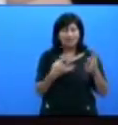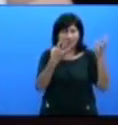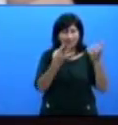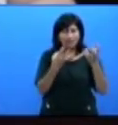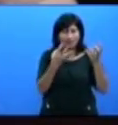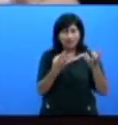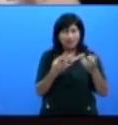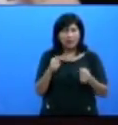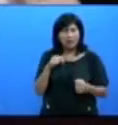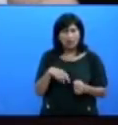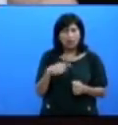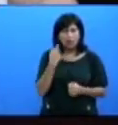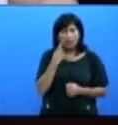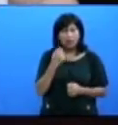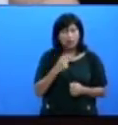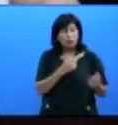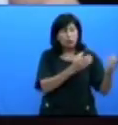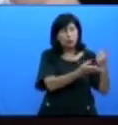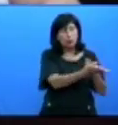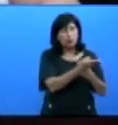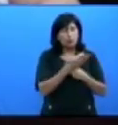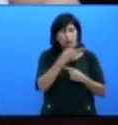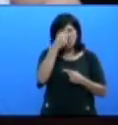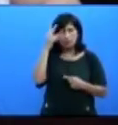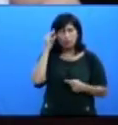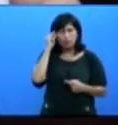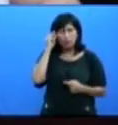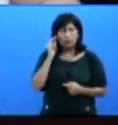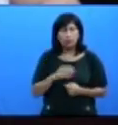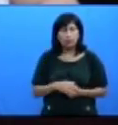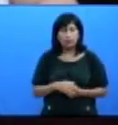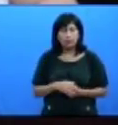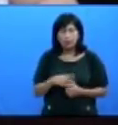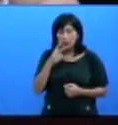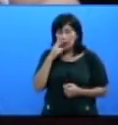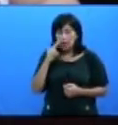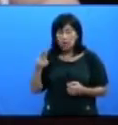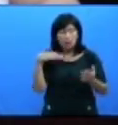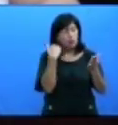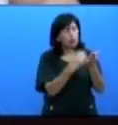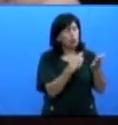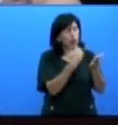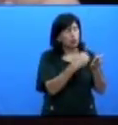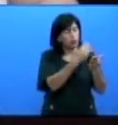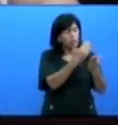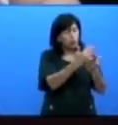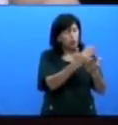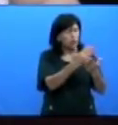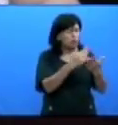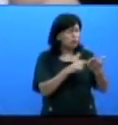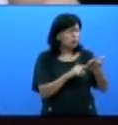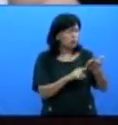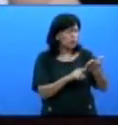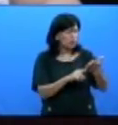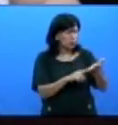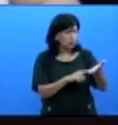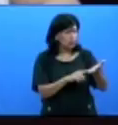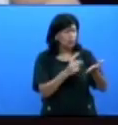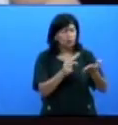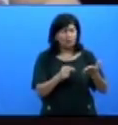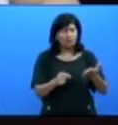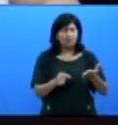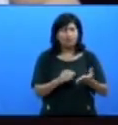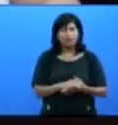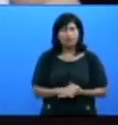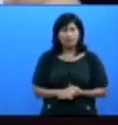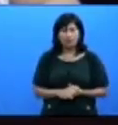da comunidade. O que a gente viu é que, no orçamento, não é questão de reservar rubrica, nada disso.